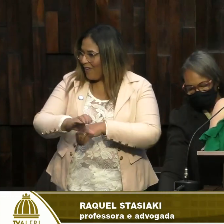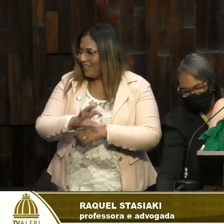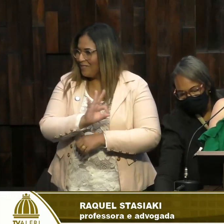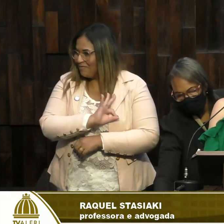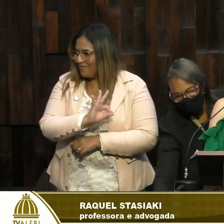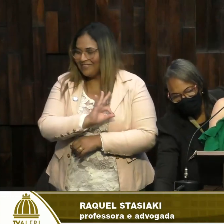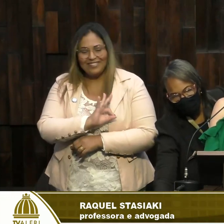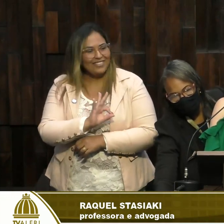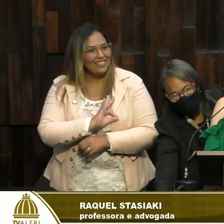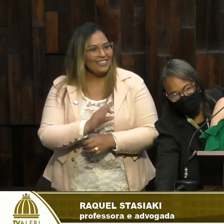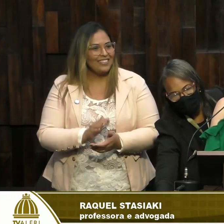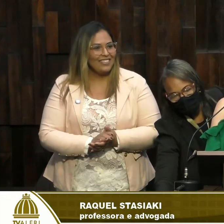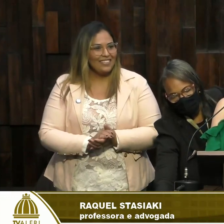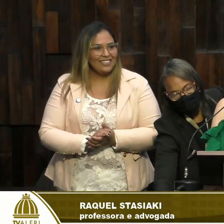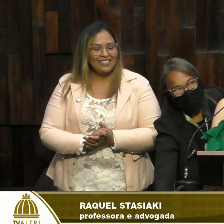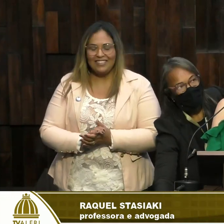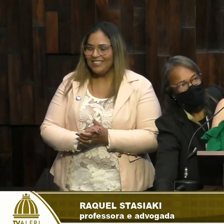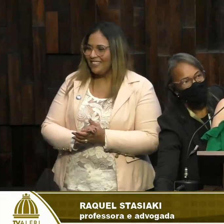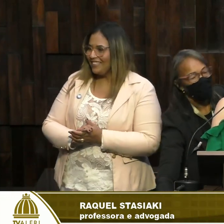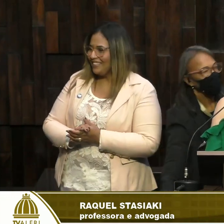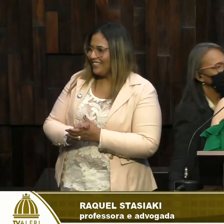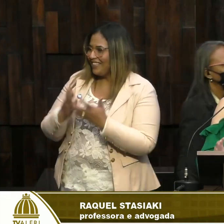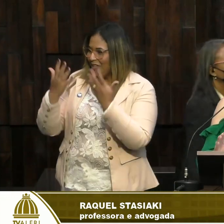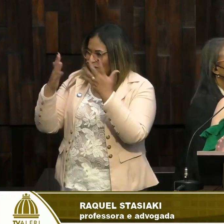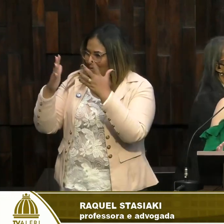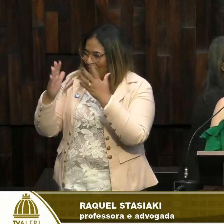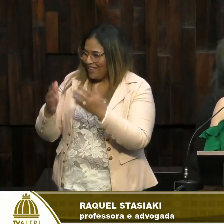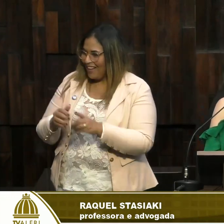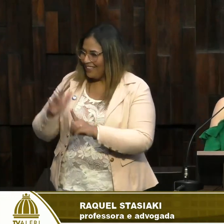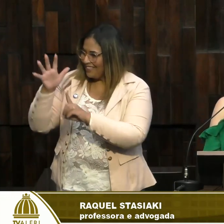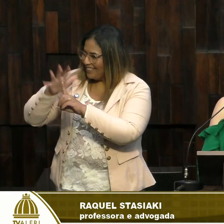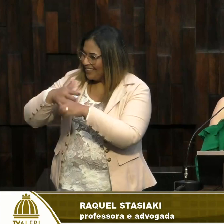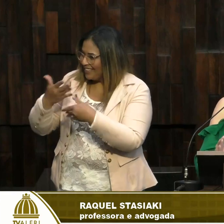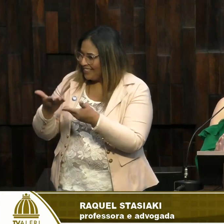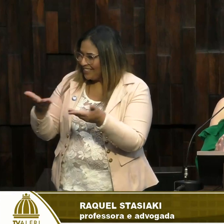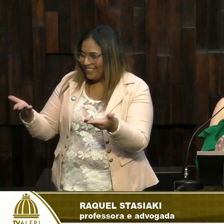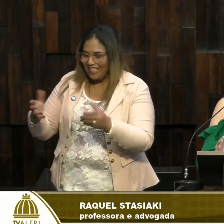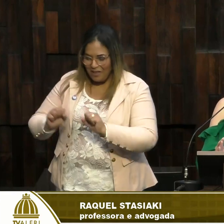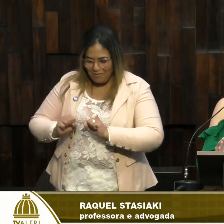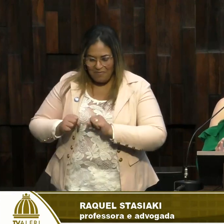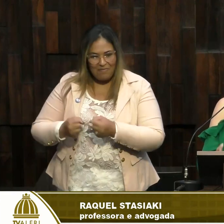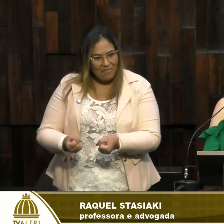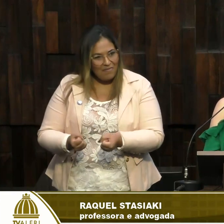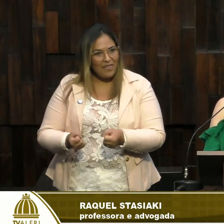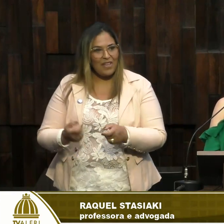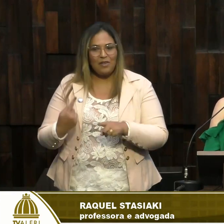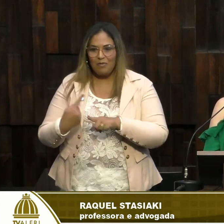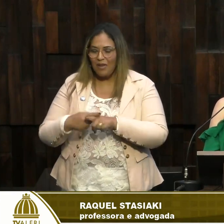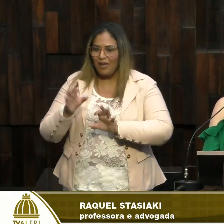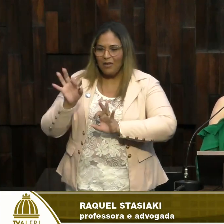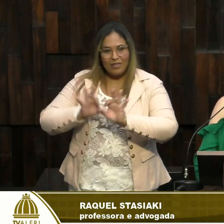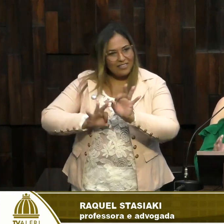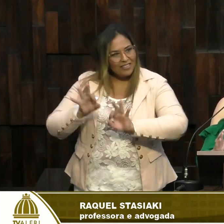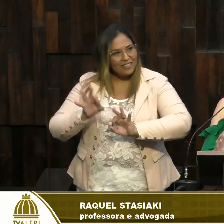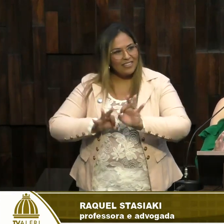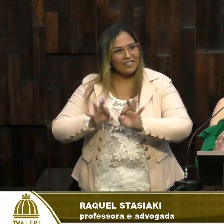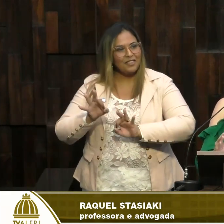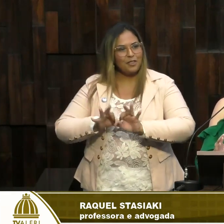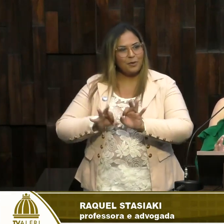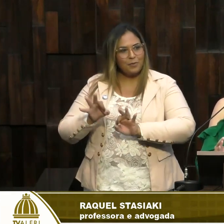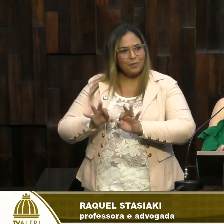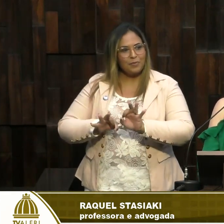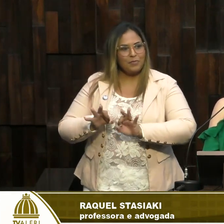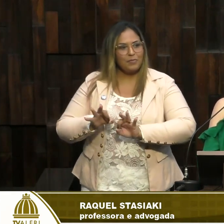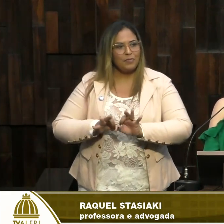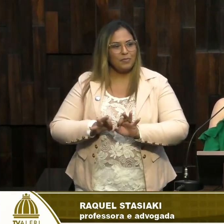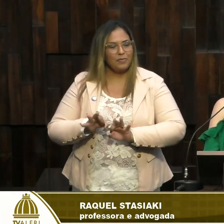prestar aqui uma homenagem a vocês pelo empenho, pela capacidade de organização, pela capacidade